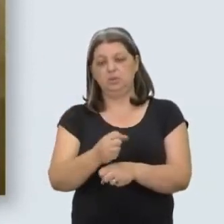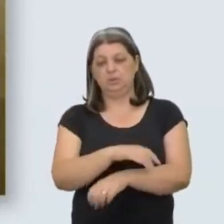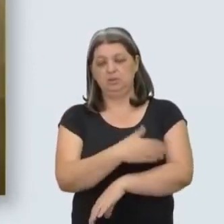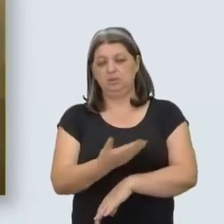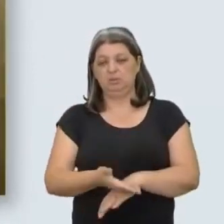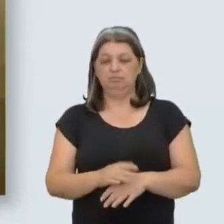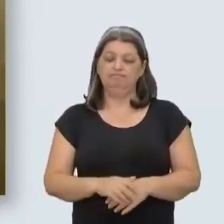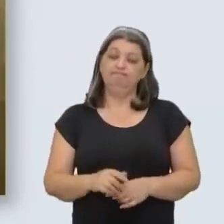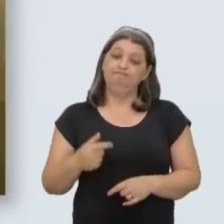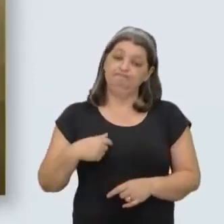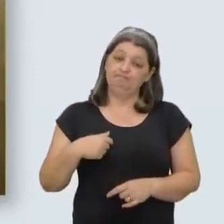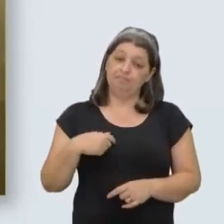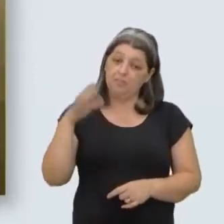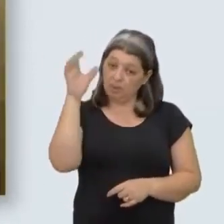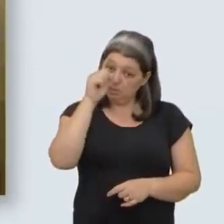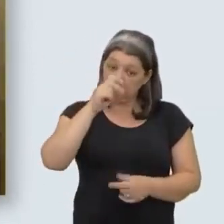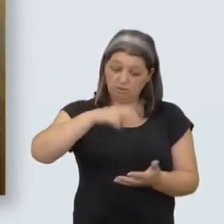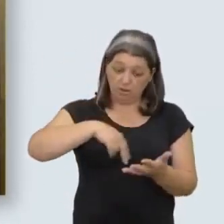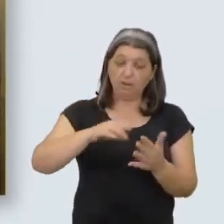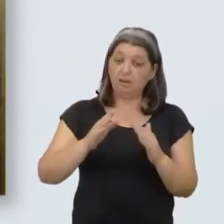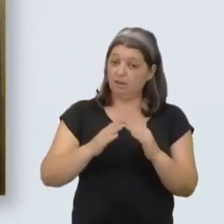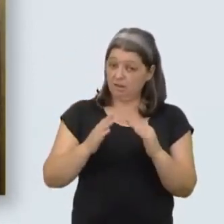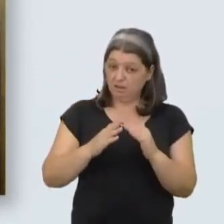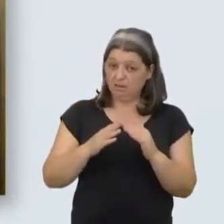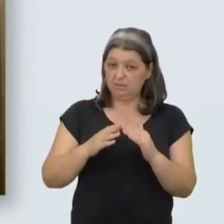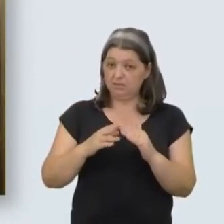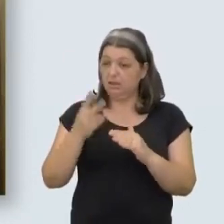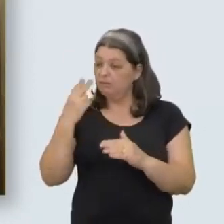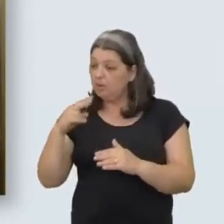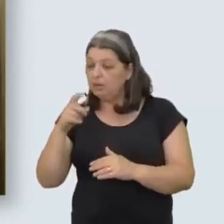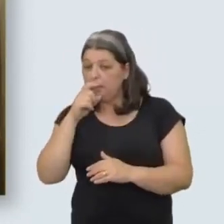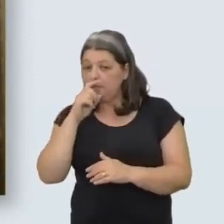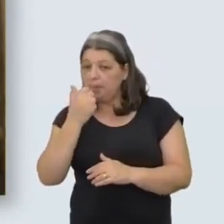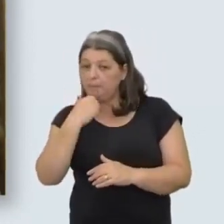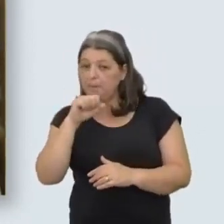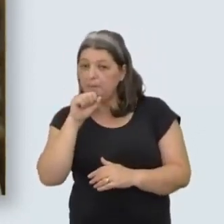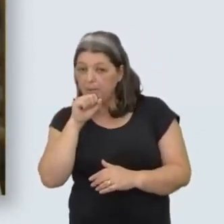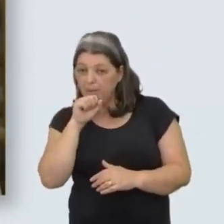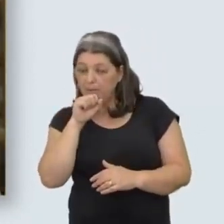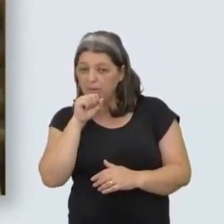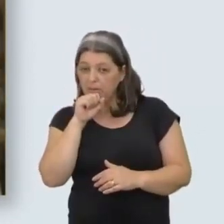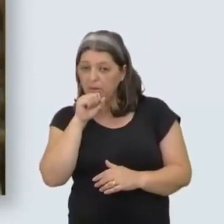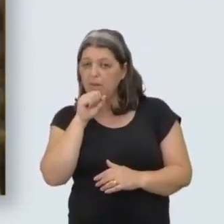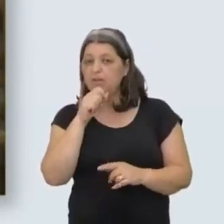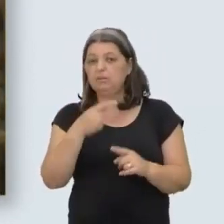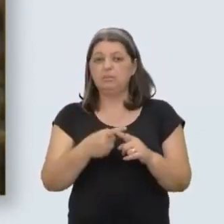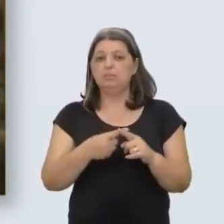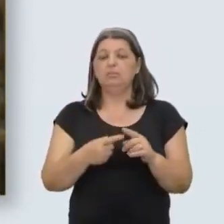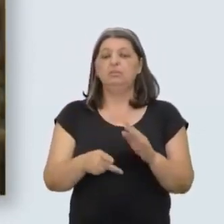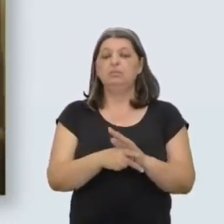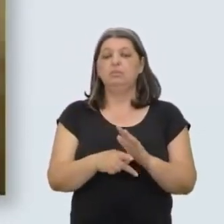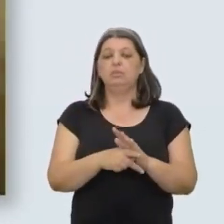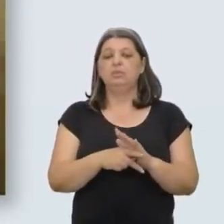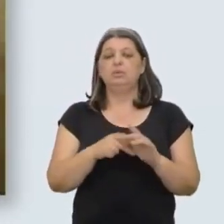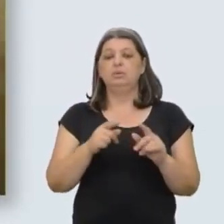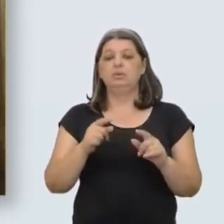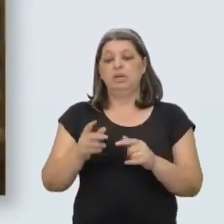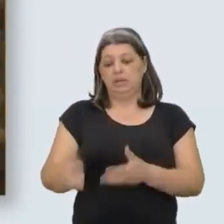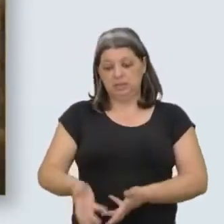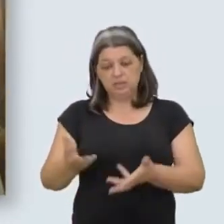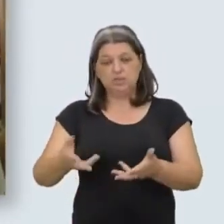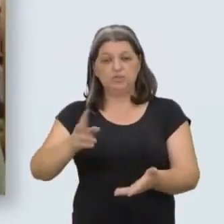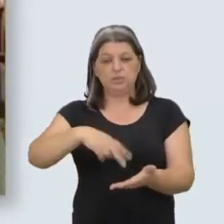Cara, eu aprendi a ler em casa, sabe? Vendo meu pai e minha mãe lendo. Eu acho que a escola também incentivando a